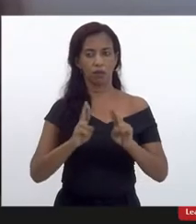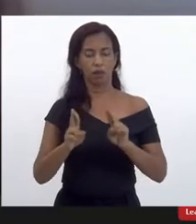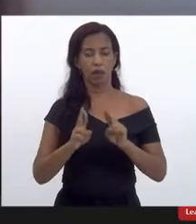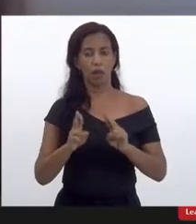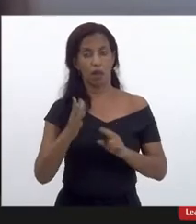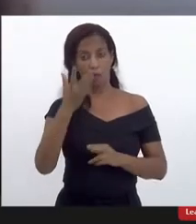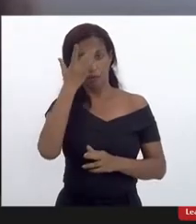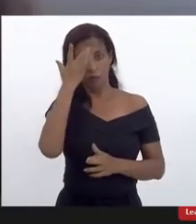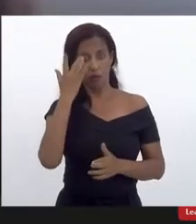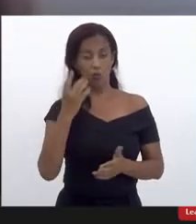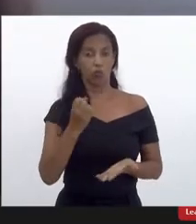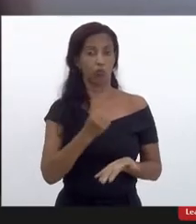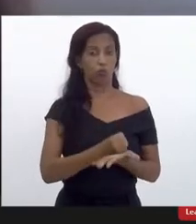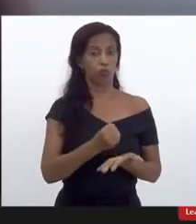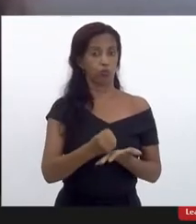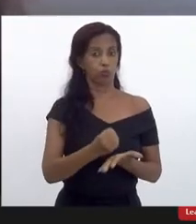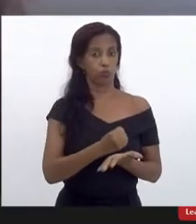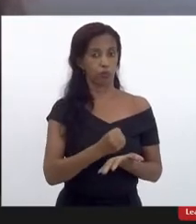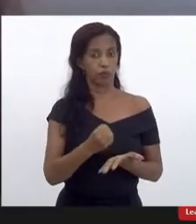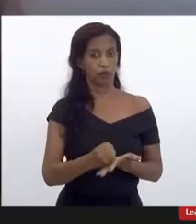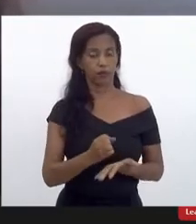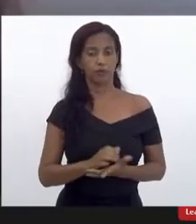terceirizados.